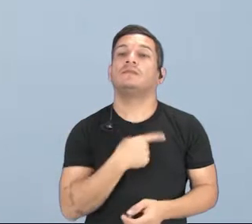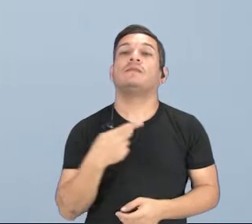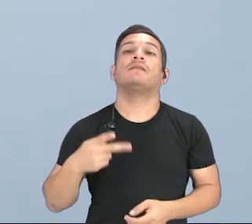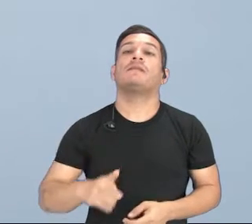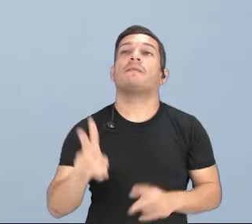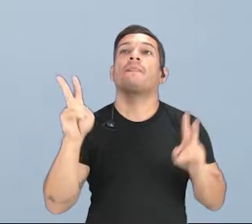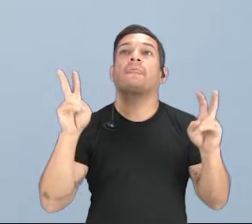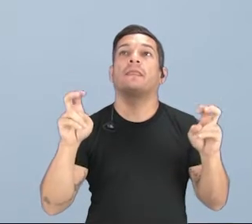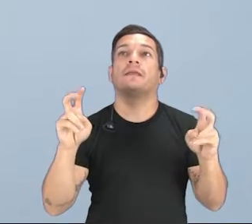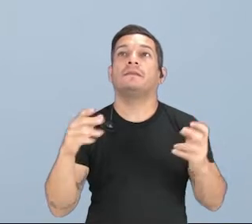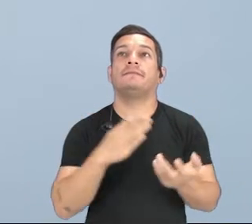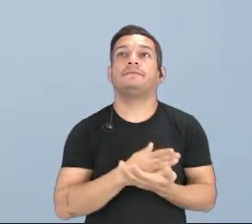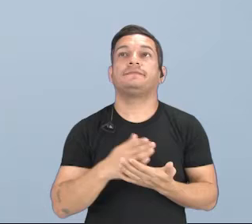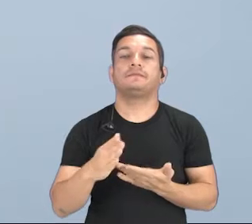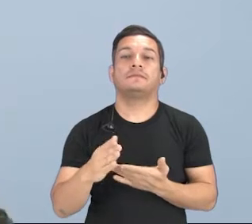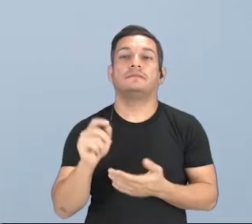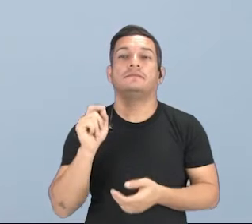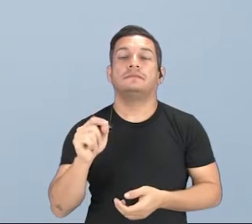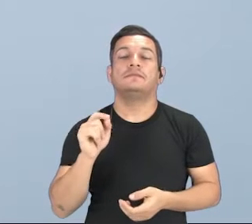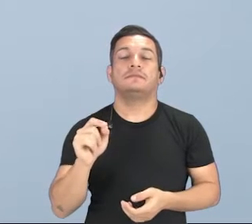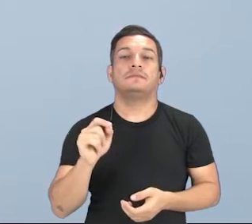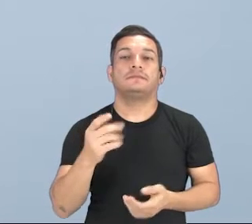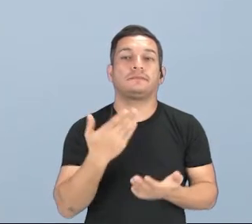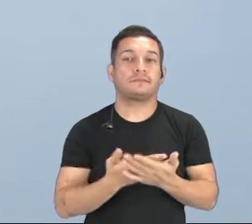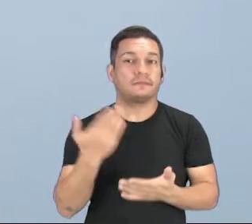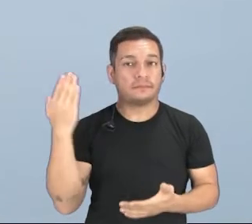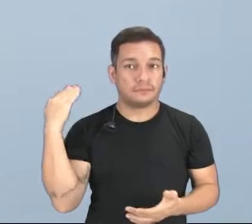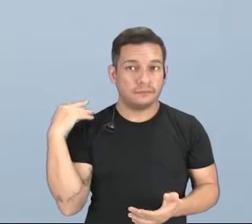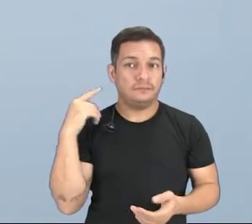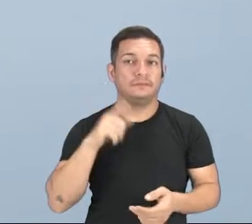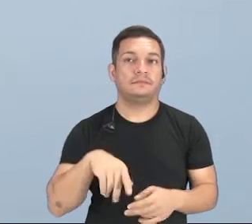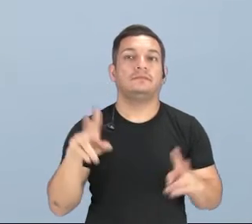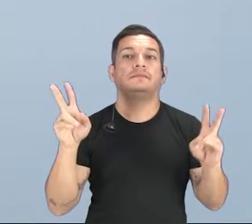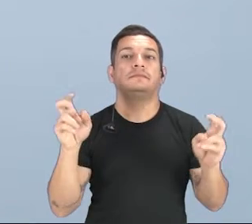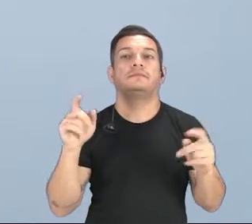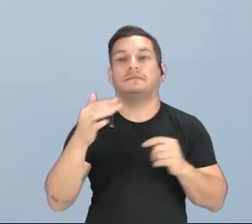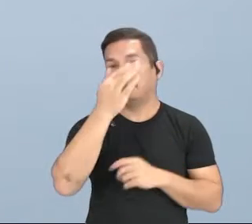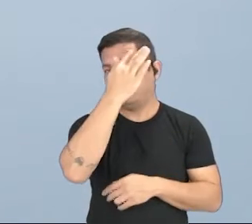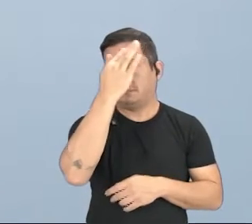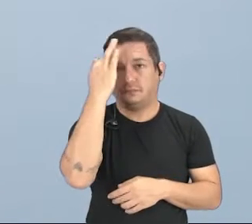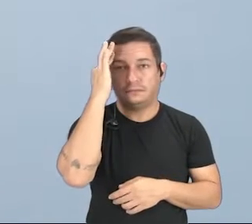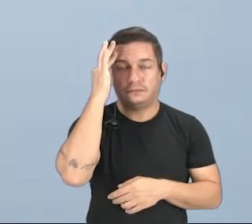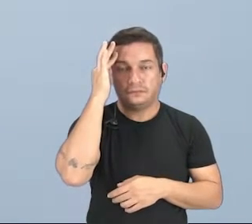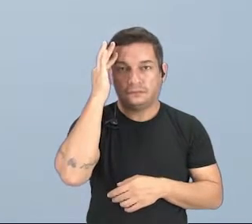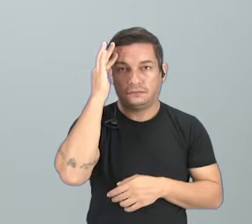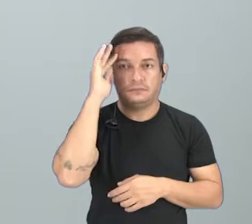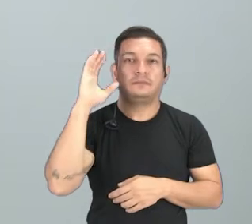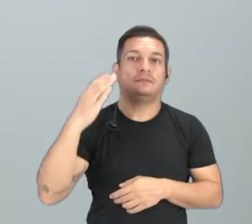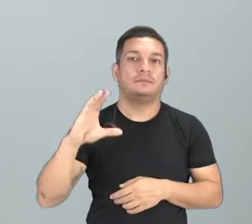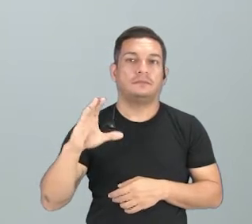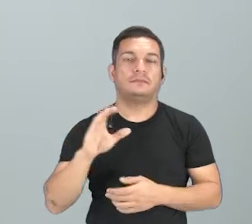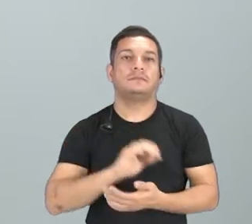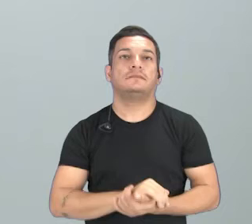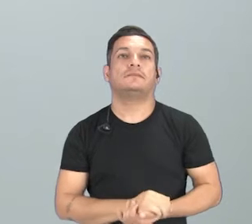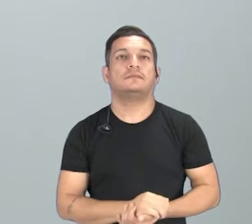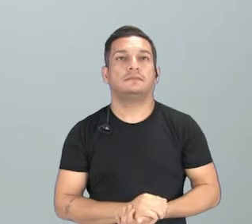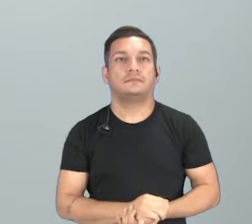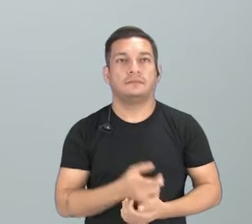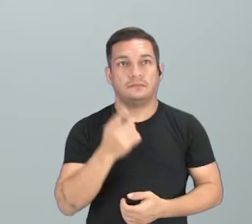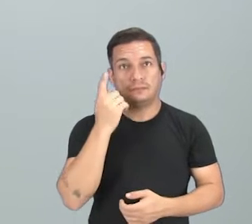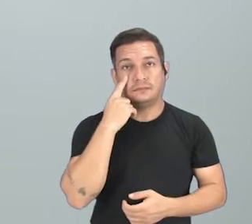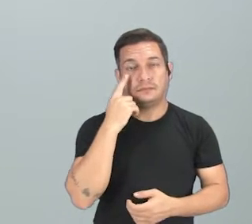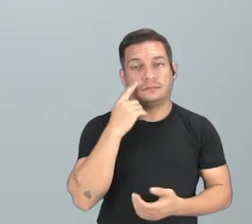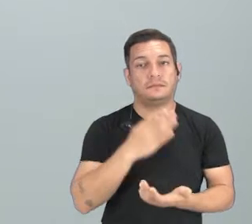continuidade a um tema que nós começamos nas aulas passadas, que é o tema da filosofia da ciência. Então